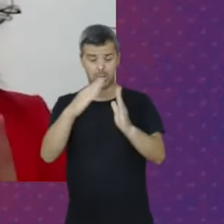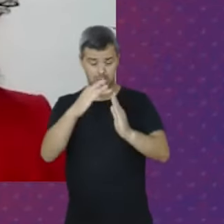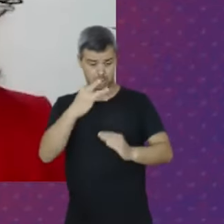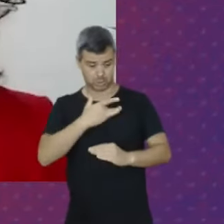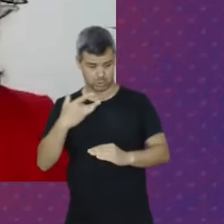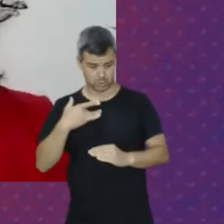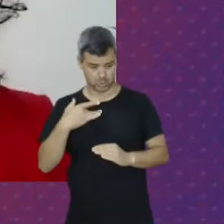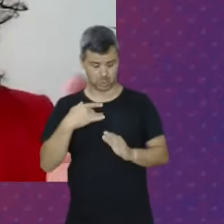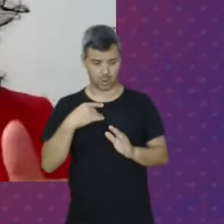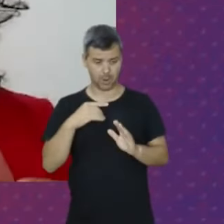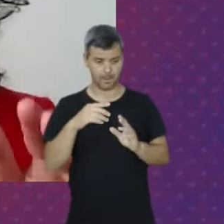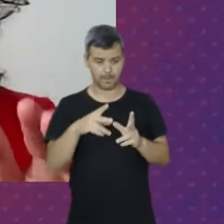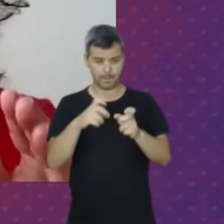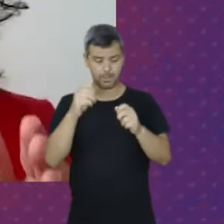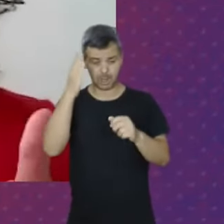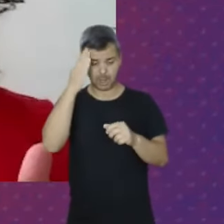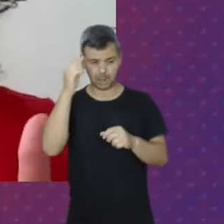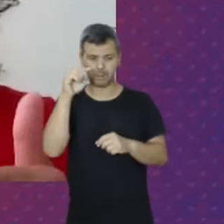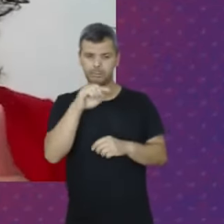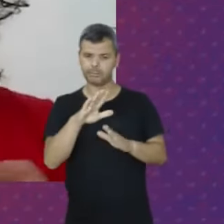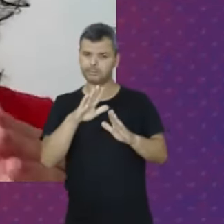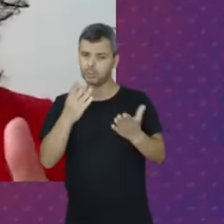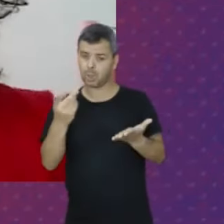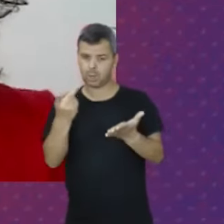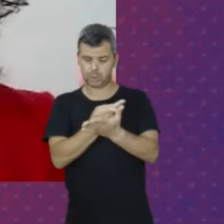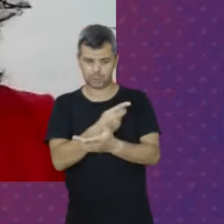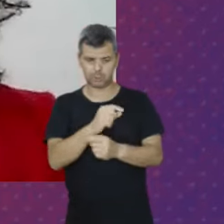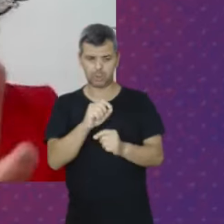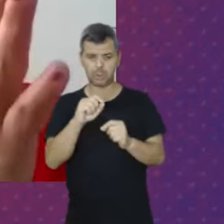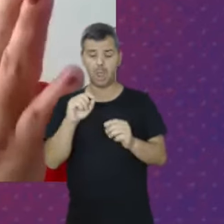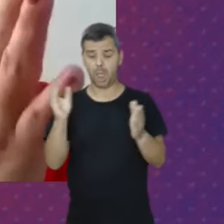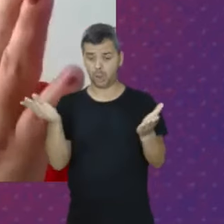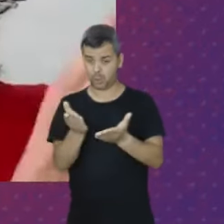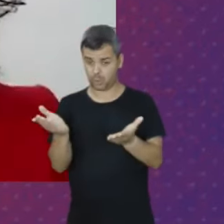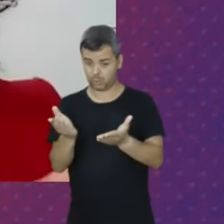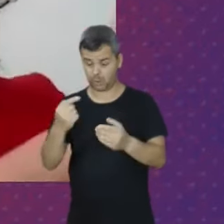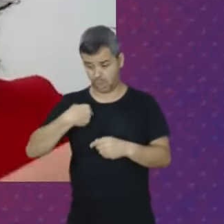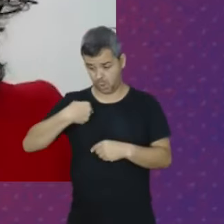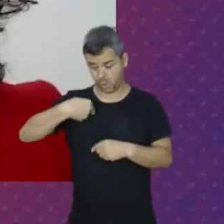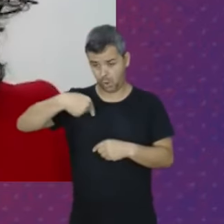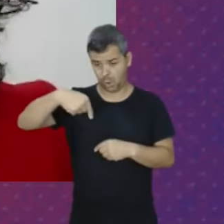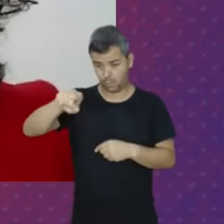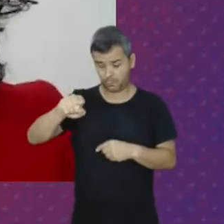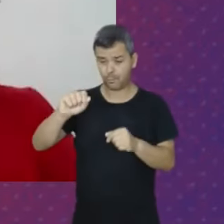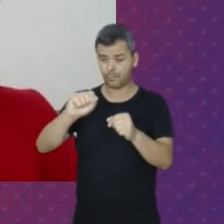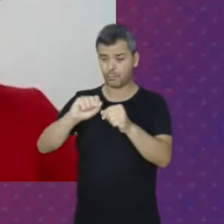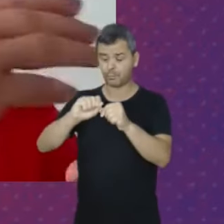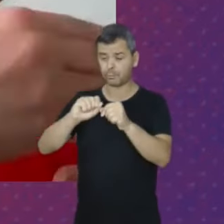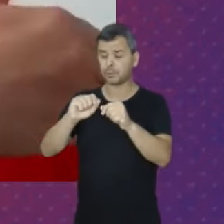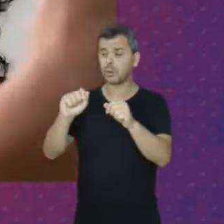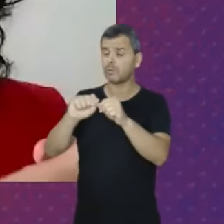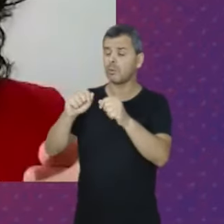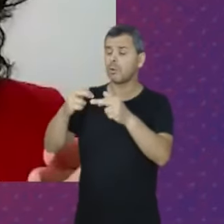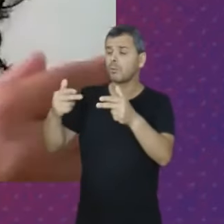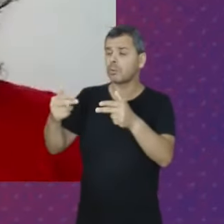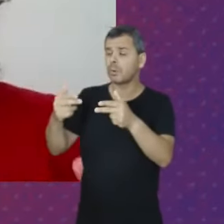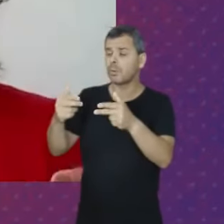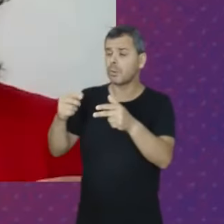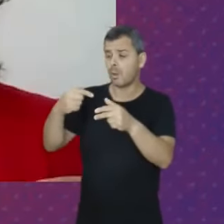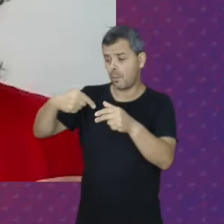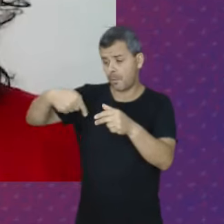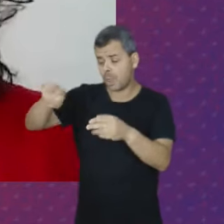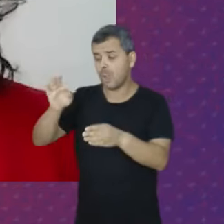se identificou, o posto de saúde sabe, então aconteceu isso, então agora eu vou fazer a seguinte ação, eu vou encaminhar